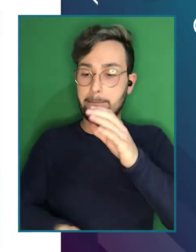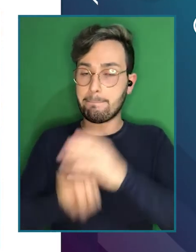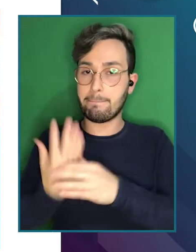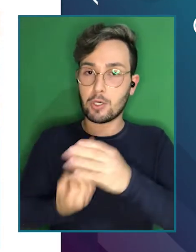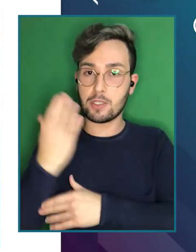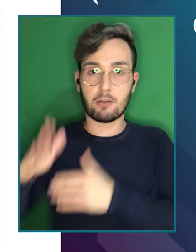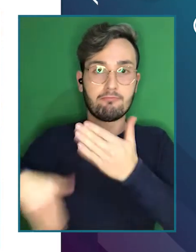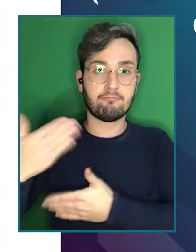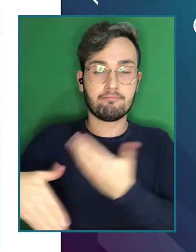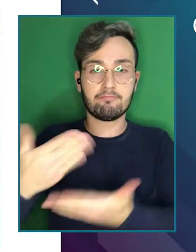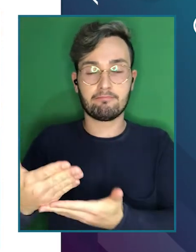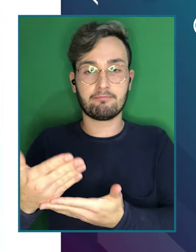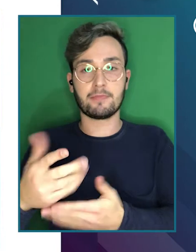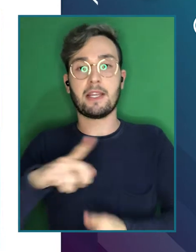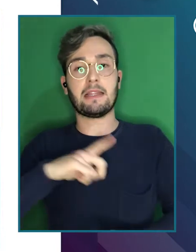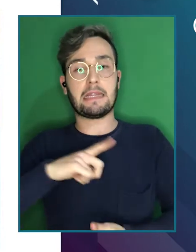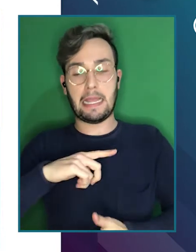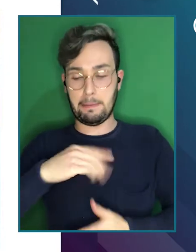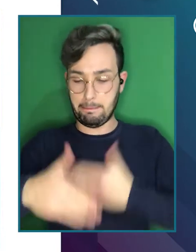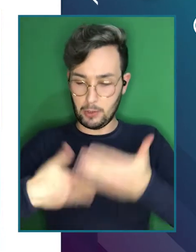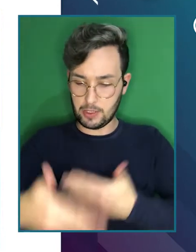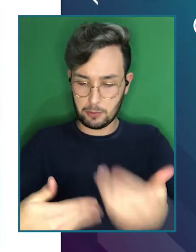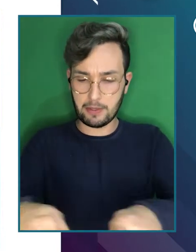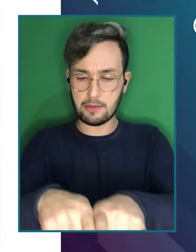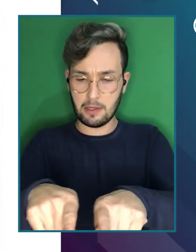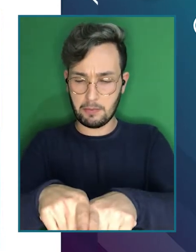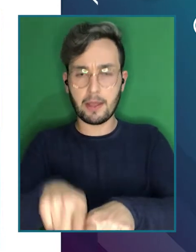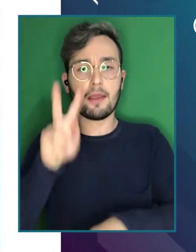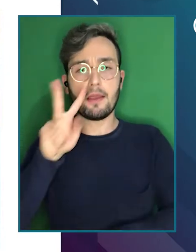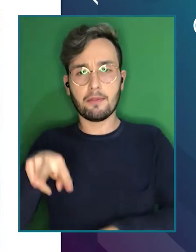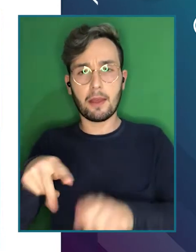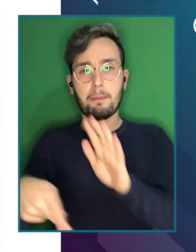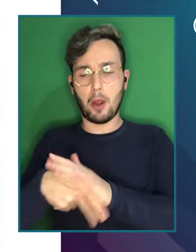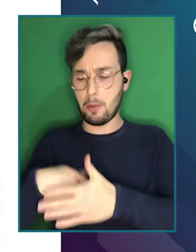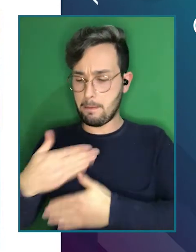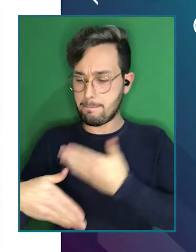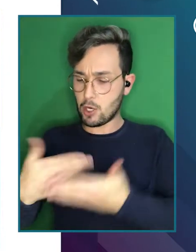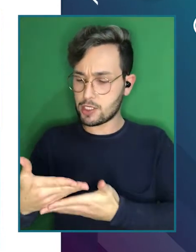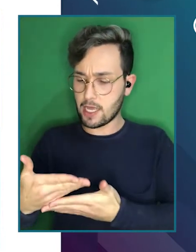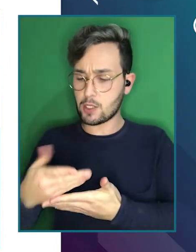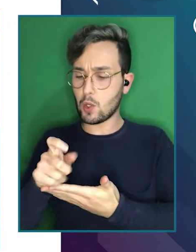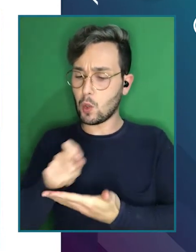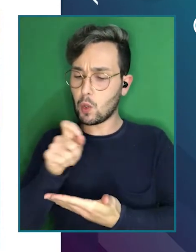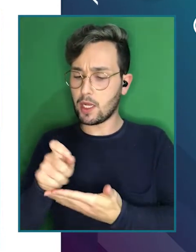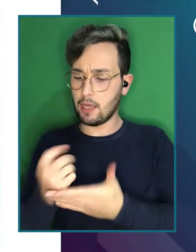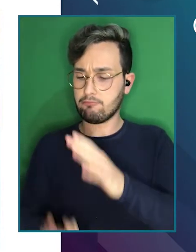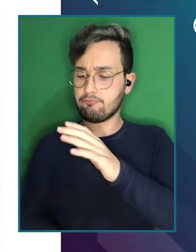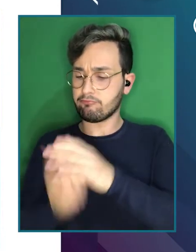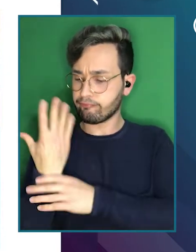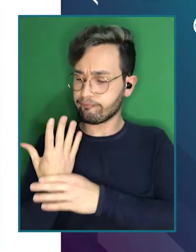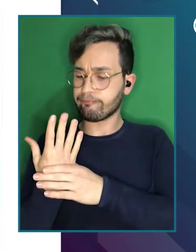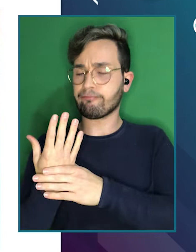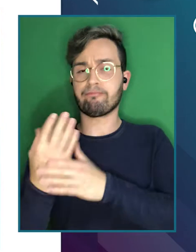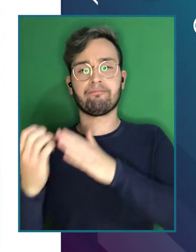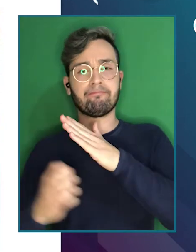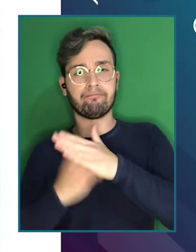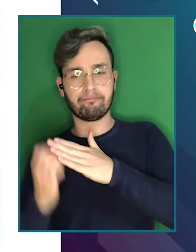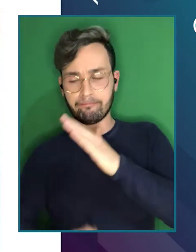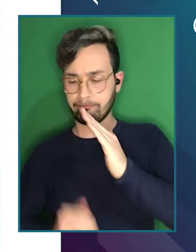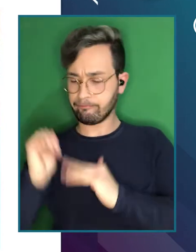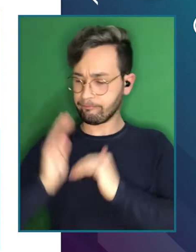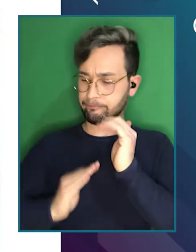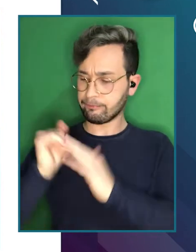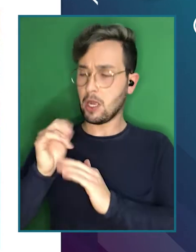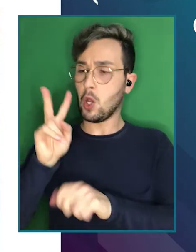programação de produção. Acompanha procedimentos e inspeciona processos de fabricação para o cumprimento das normas de